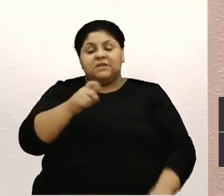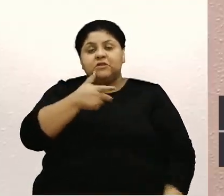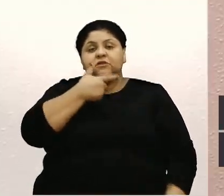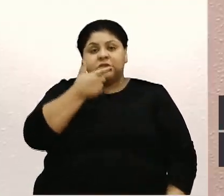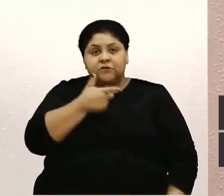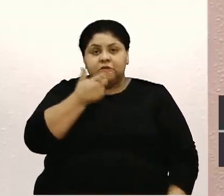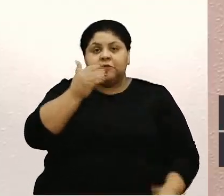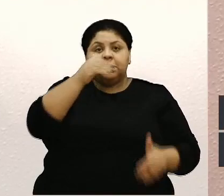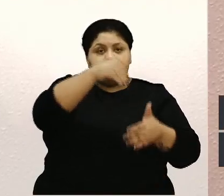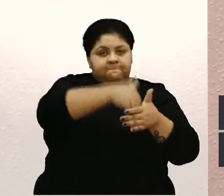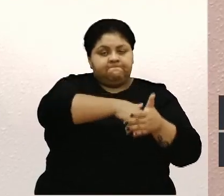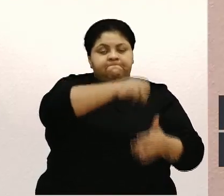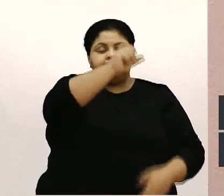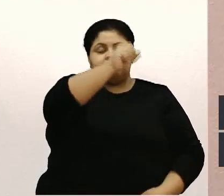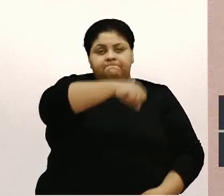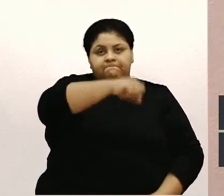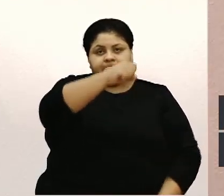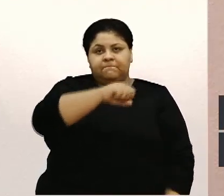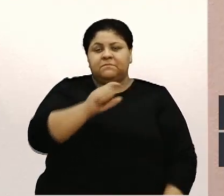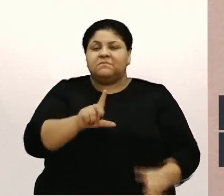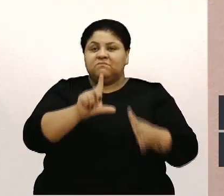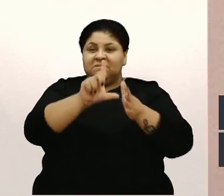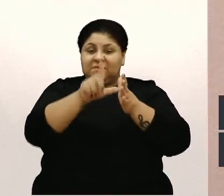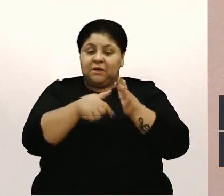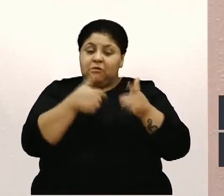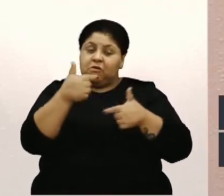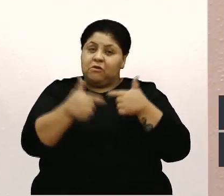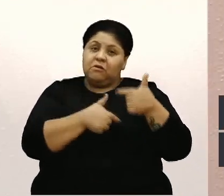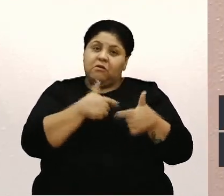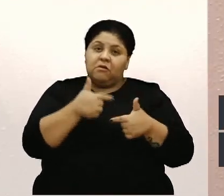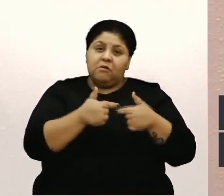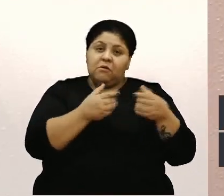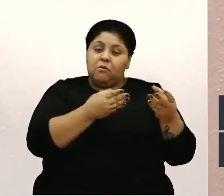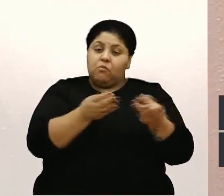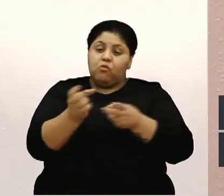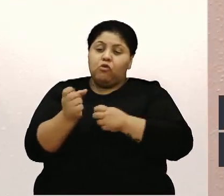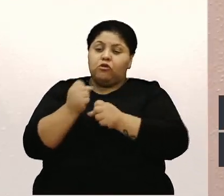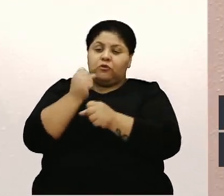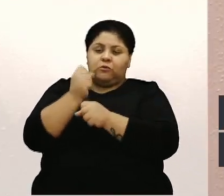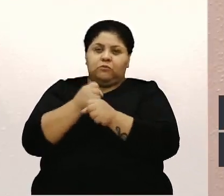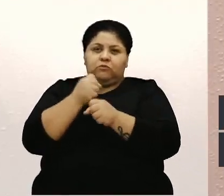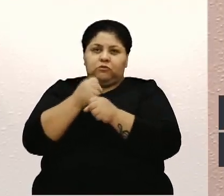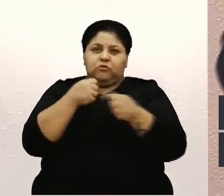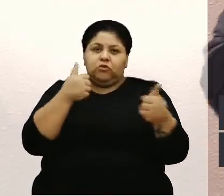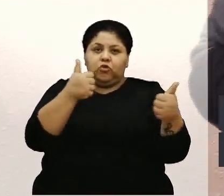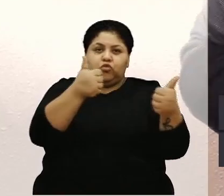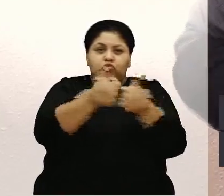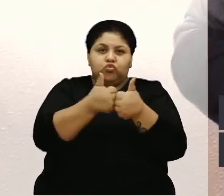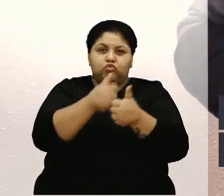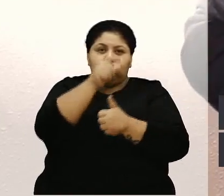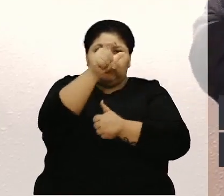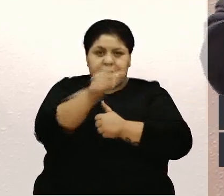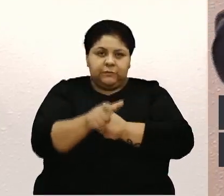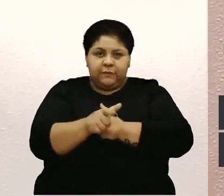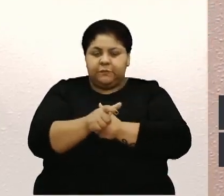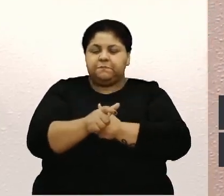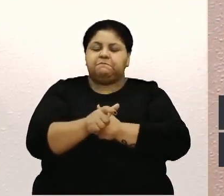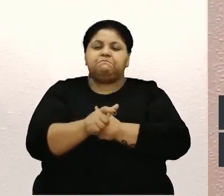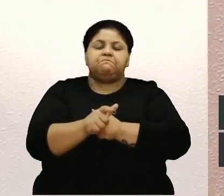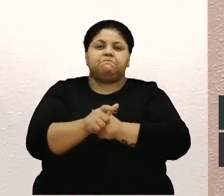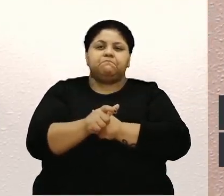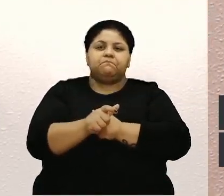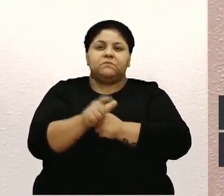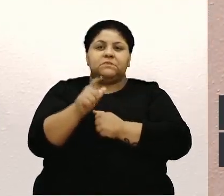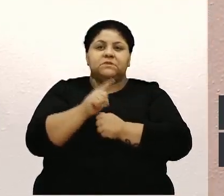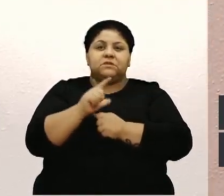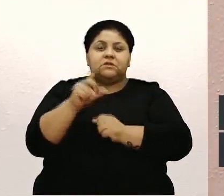o meu voto favorável, depois de trabalhar por tantos anos junto com essas pessoas, como eu disse, que